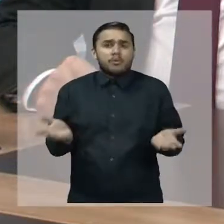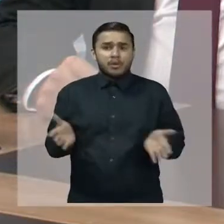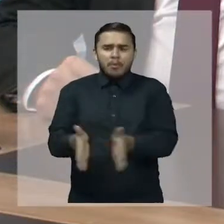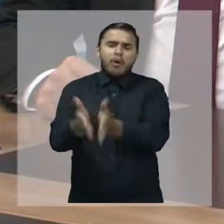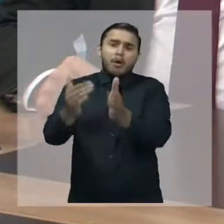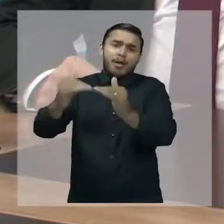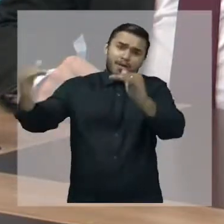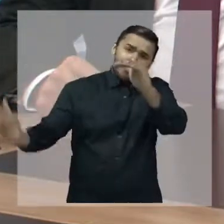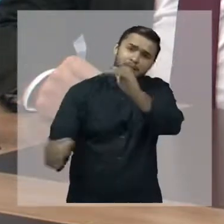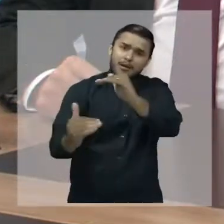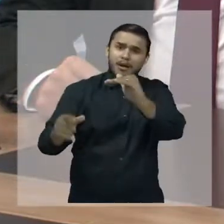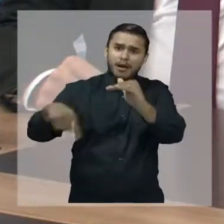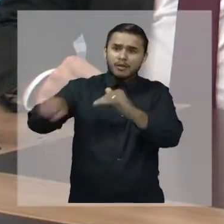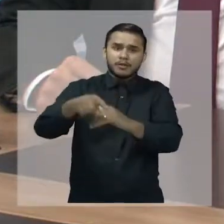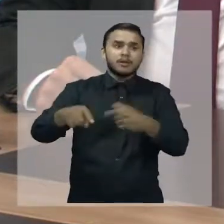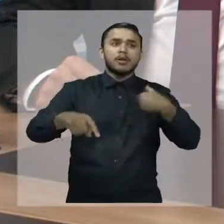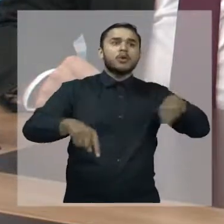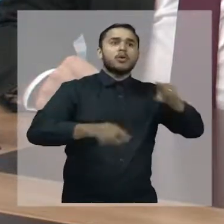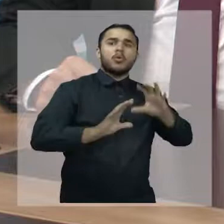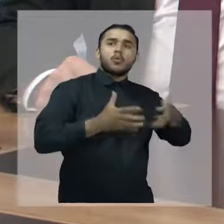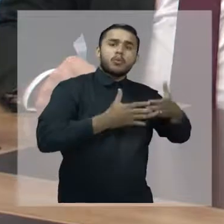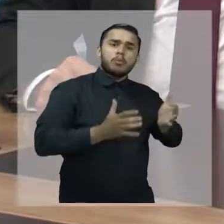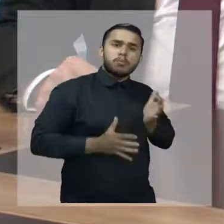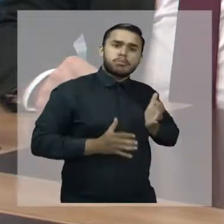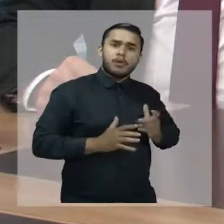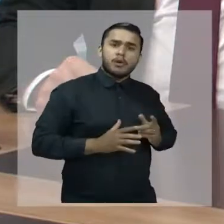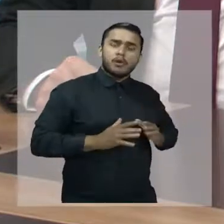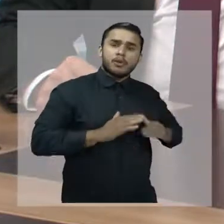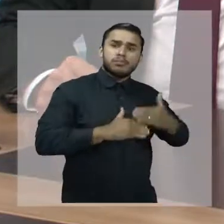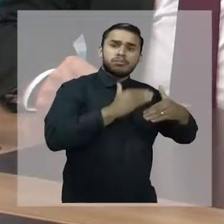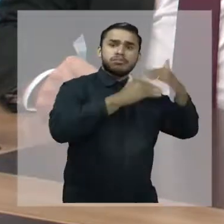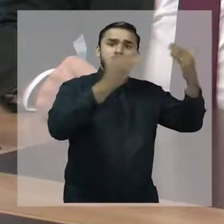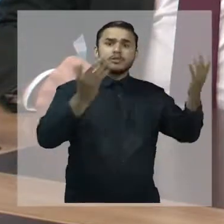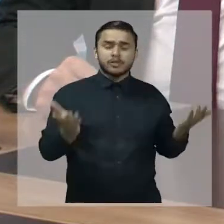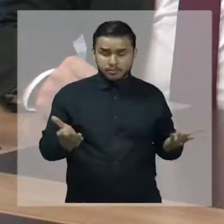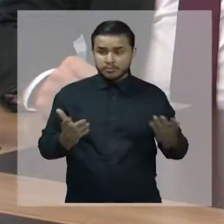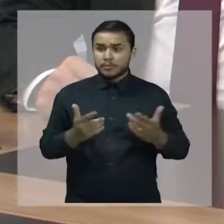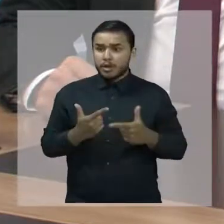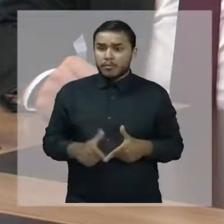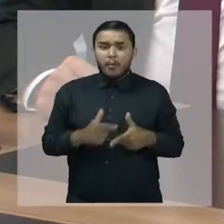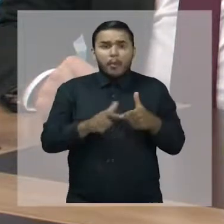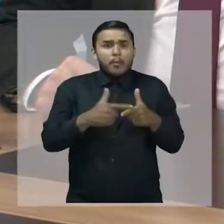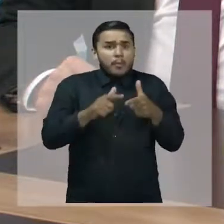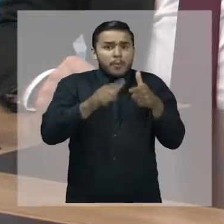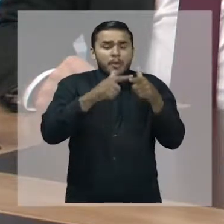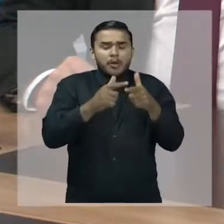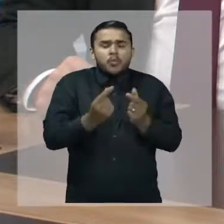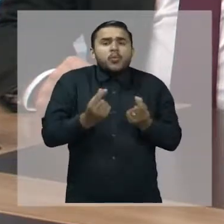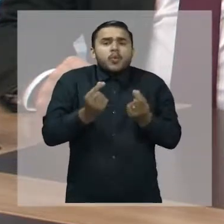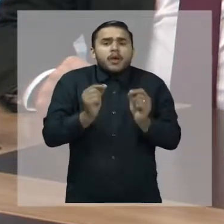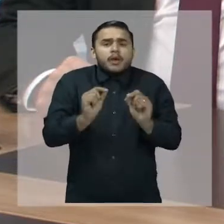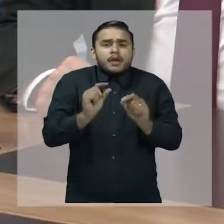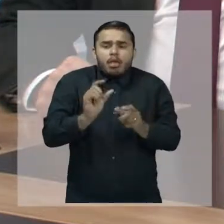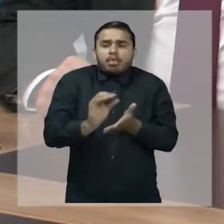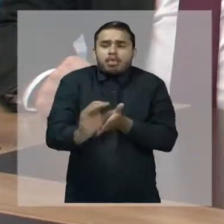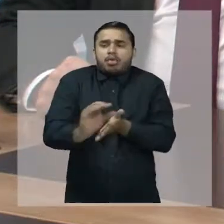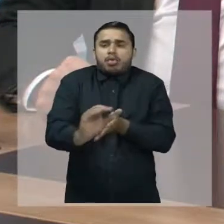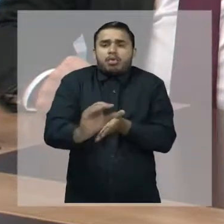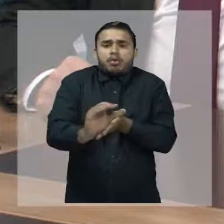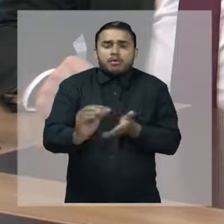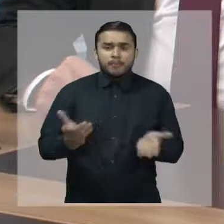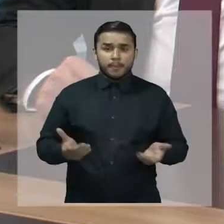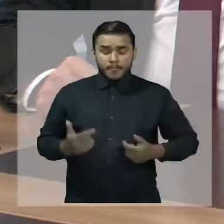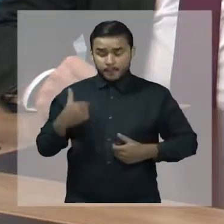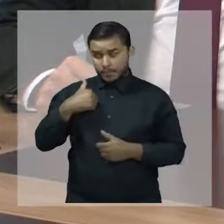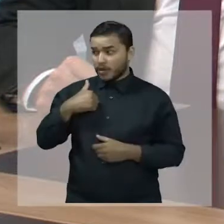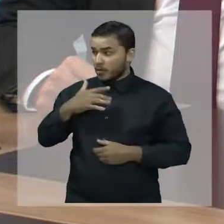ele. Foi preciso, por exemplo, na educação, que é a paixão da minha vida, um João Calmon servir de bandeirante percorrendo o Brasil para que